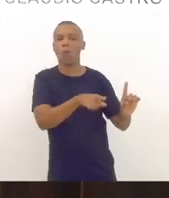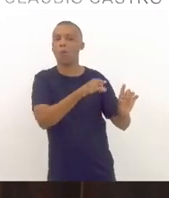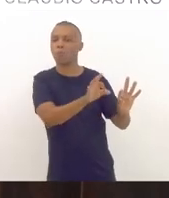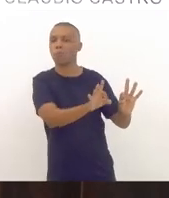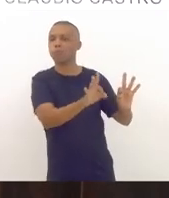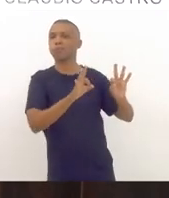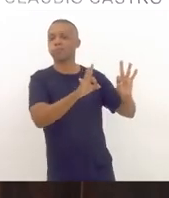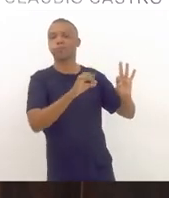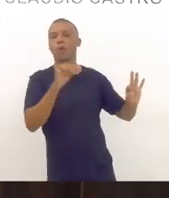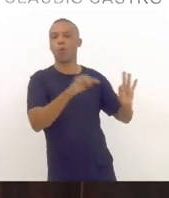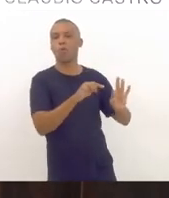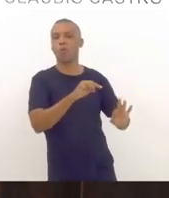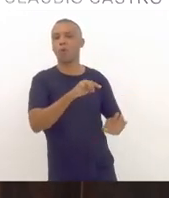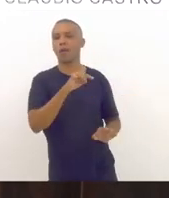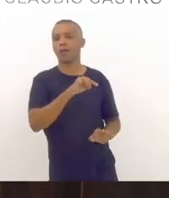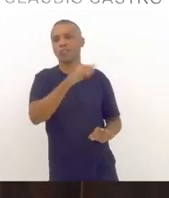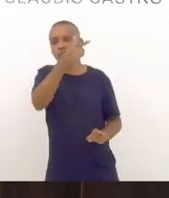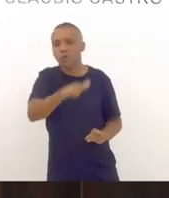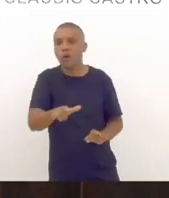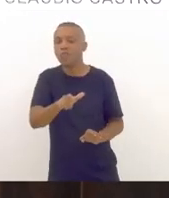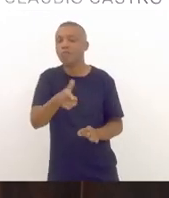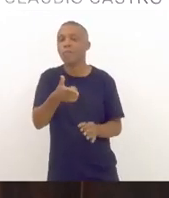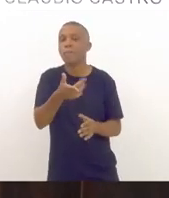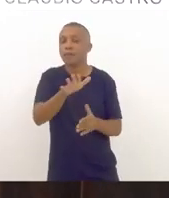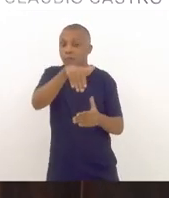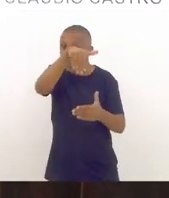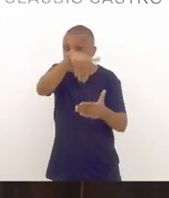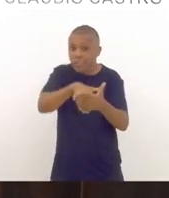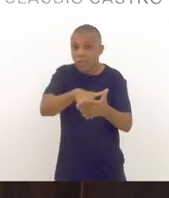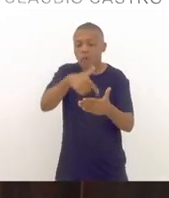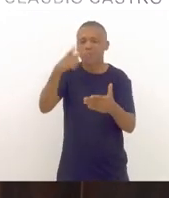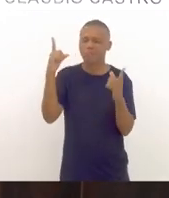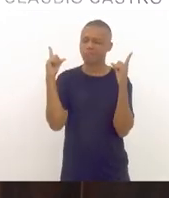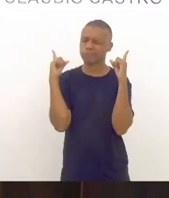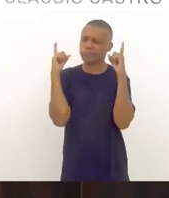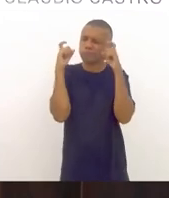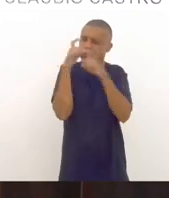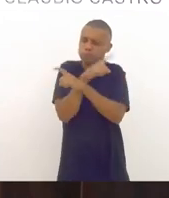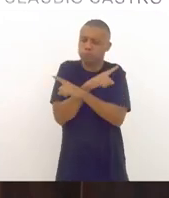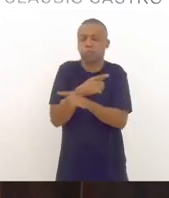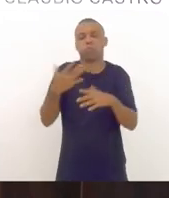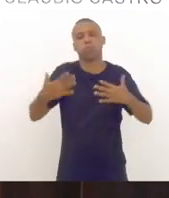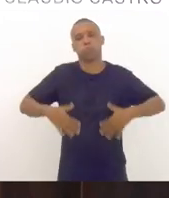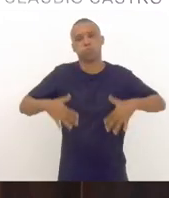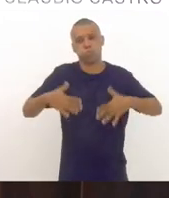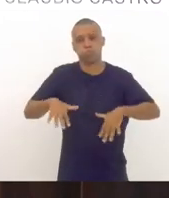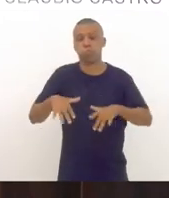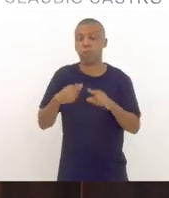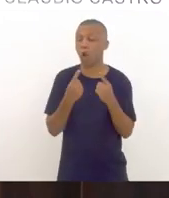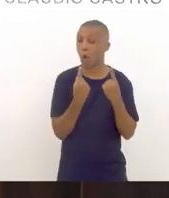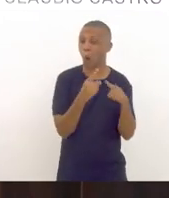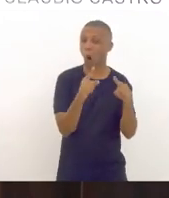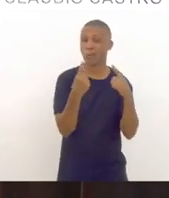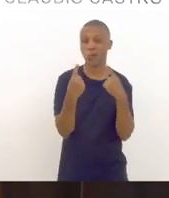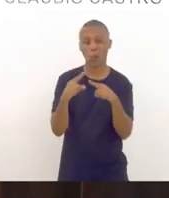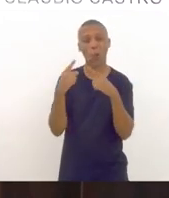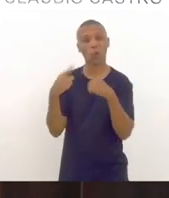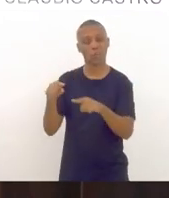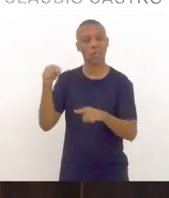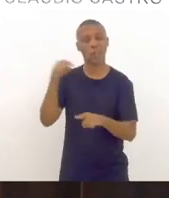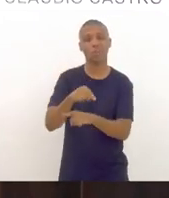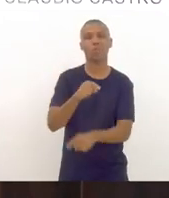De novo, mais uma eleição difícil, dificílima, contra tudo, contra todos, foi para a